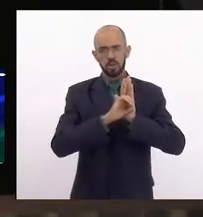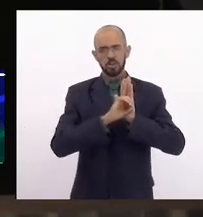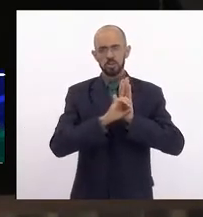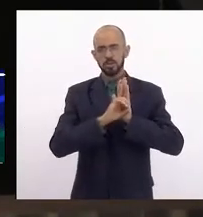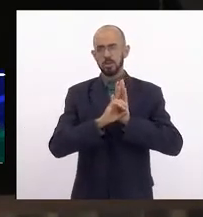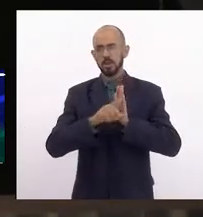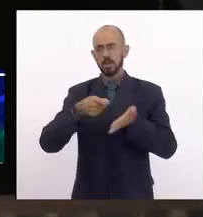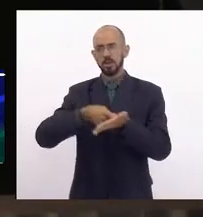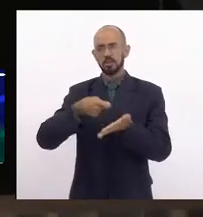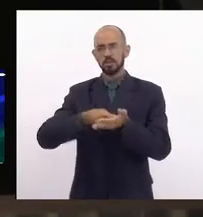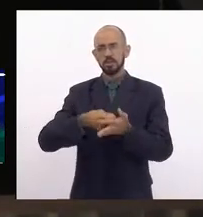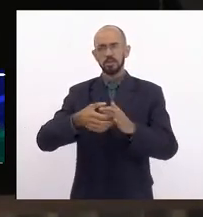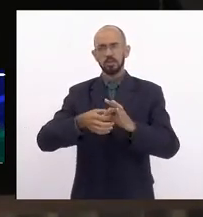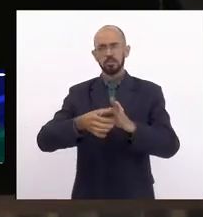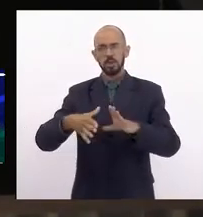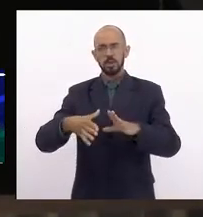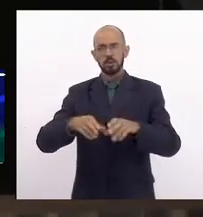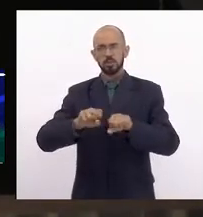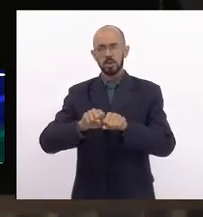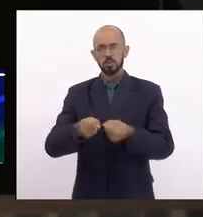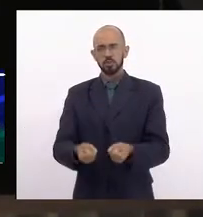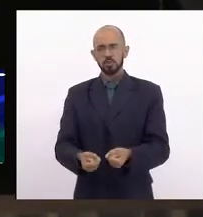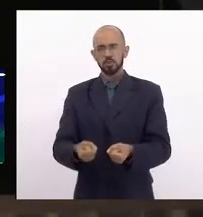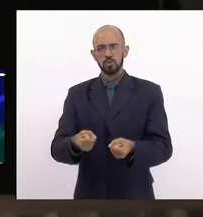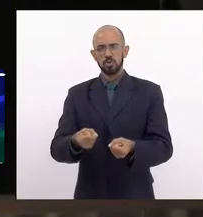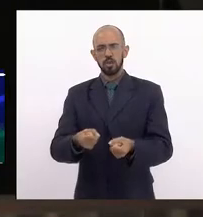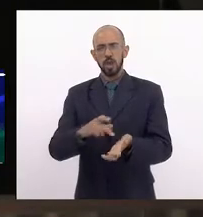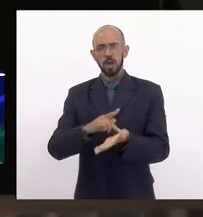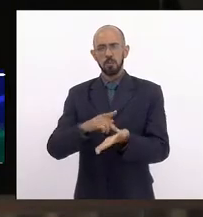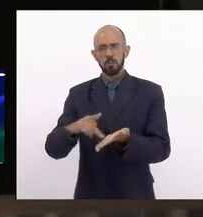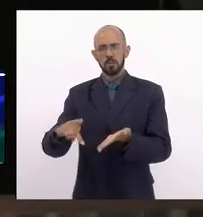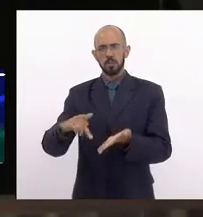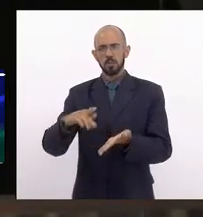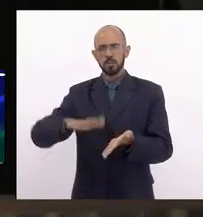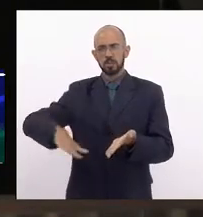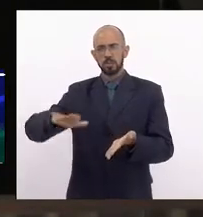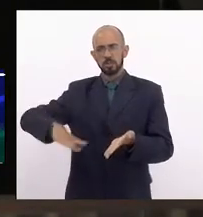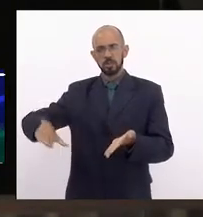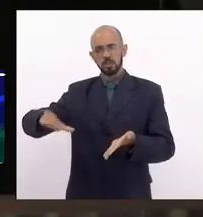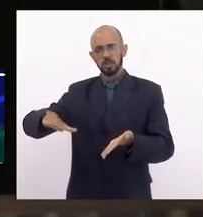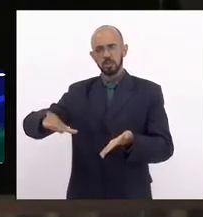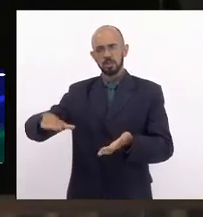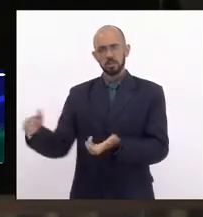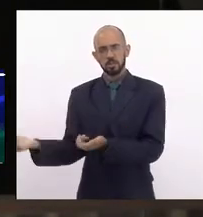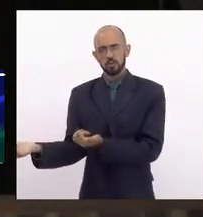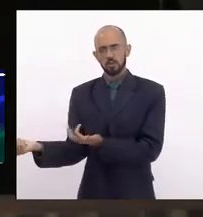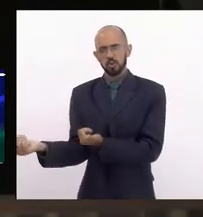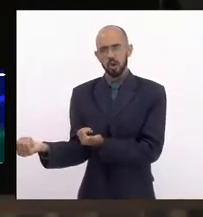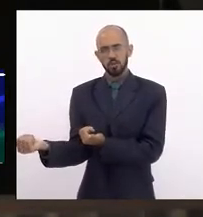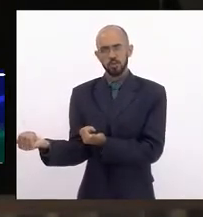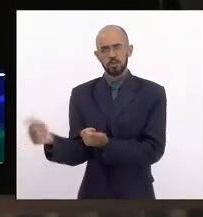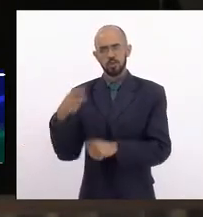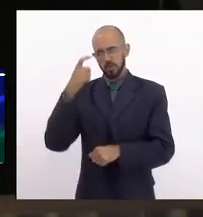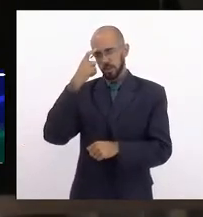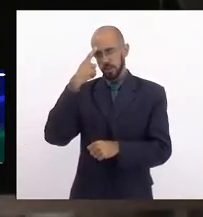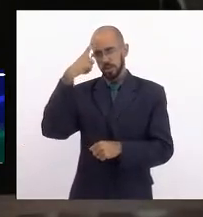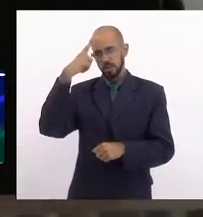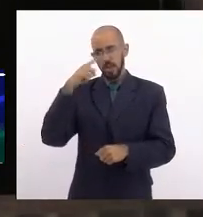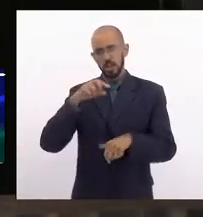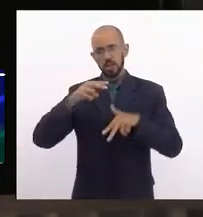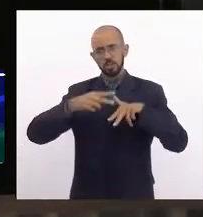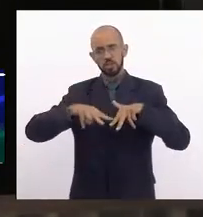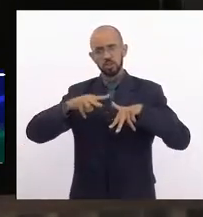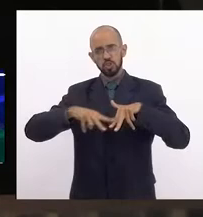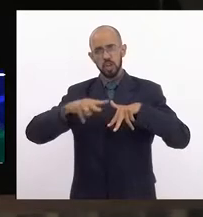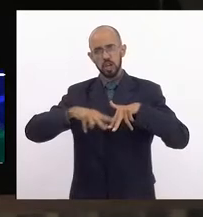seja liberdade para destruir a pureza das crianças e dos jovens com a ideologia de gênero